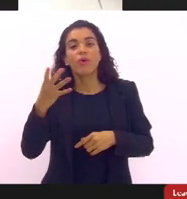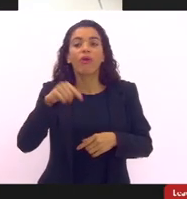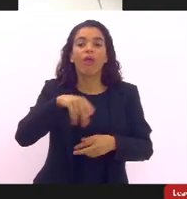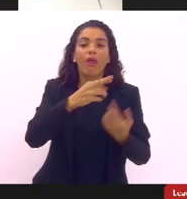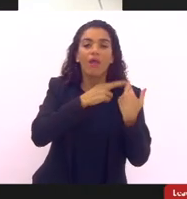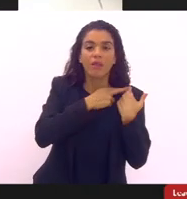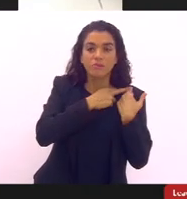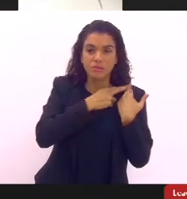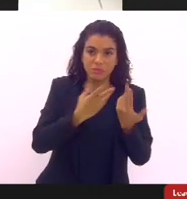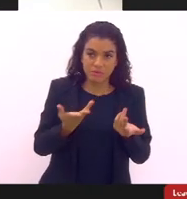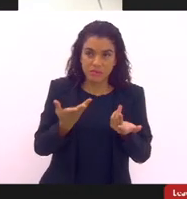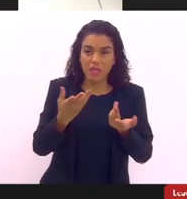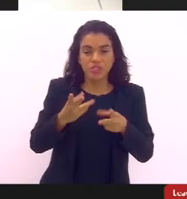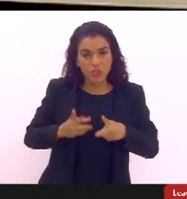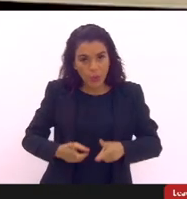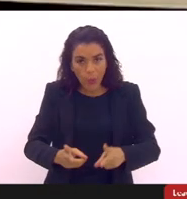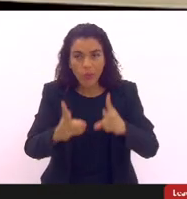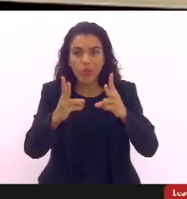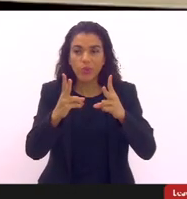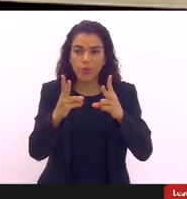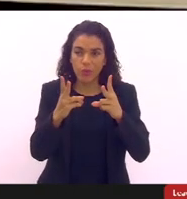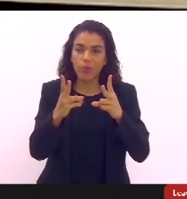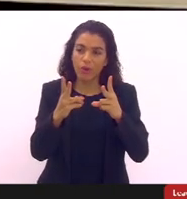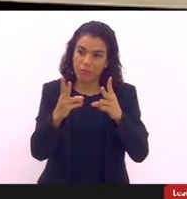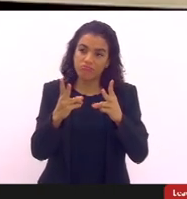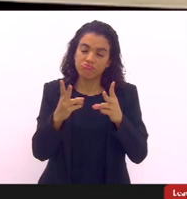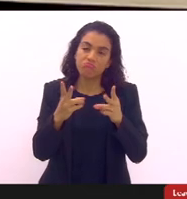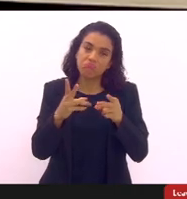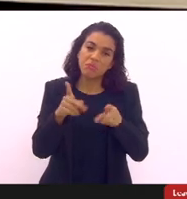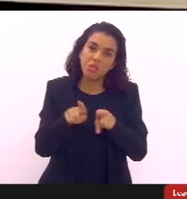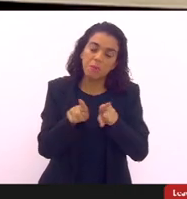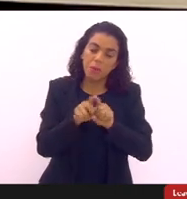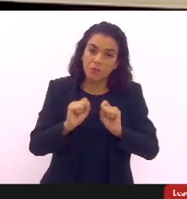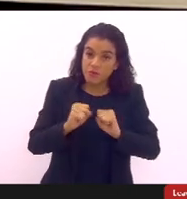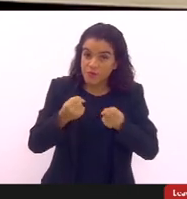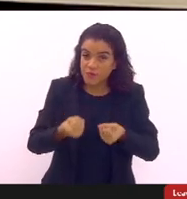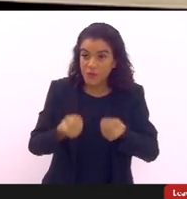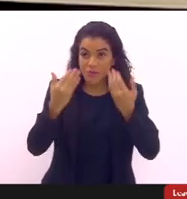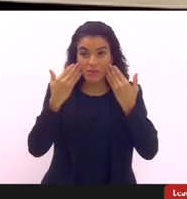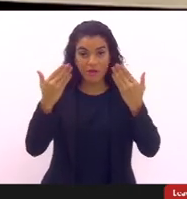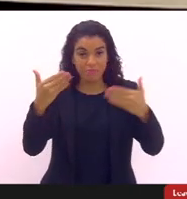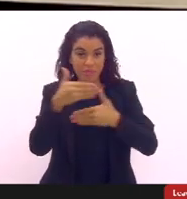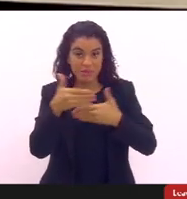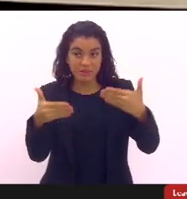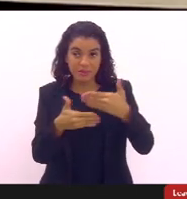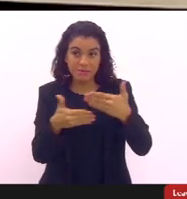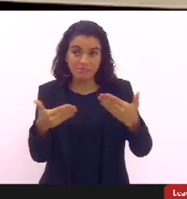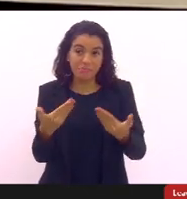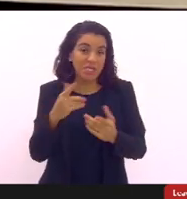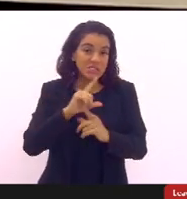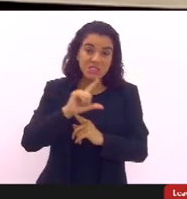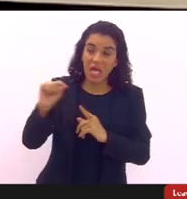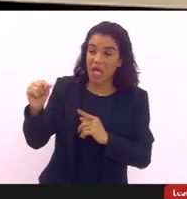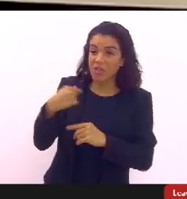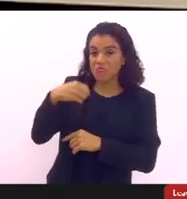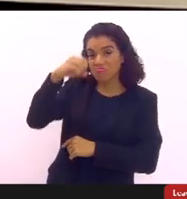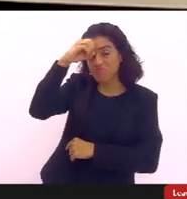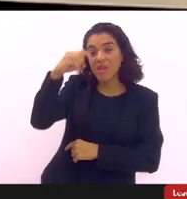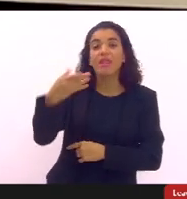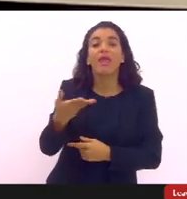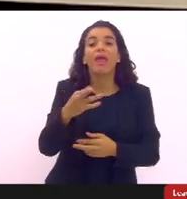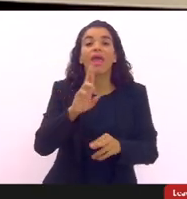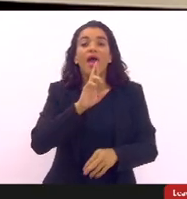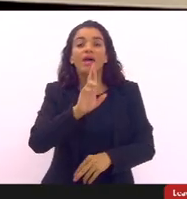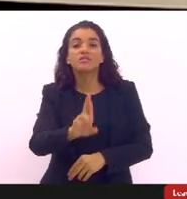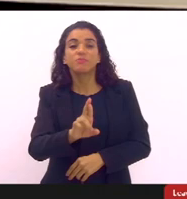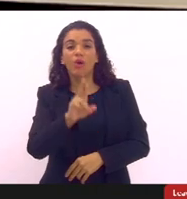pelo visto, a gente continuará com ela, né, em que pese o esforço da apresentação hoje, porque a gente sai daqui sem saber, afinal das contas, quem responde